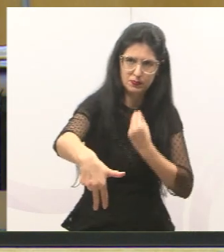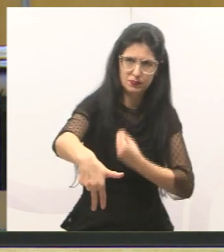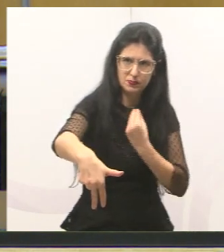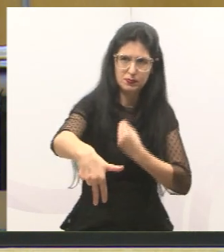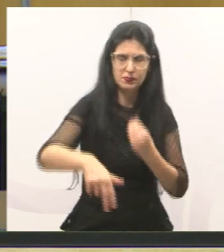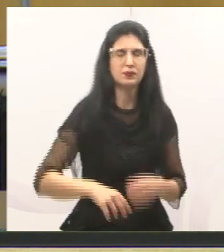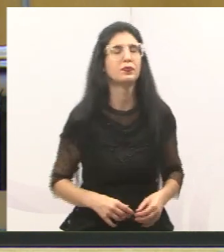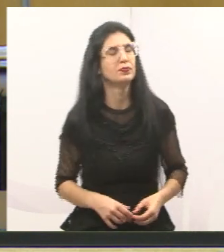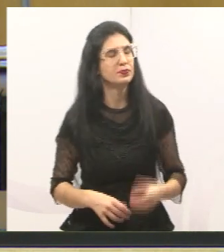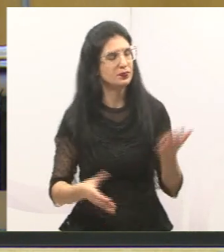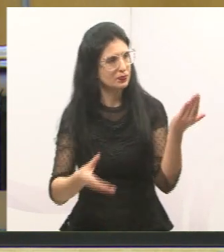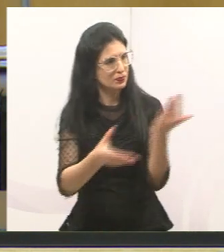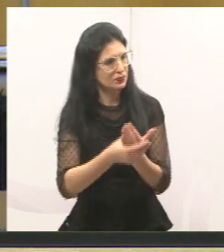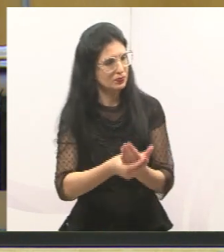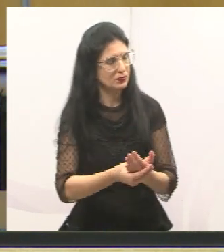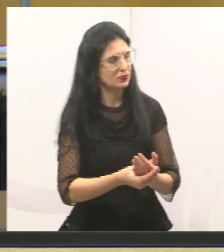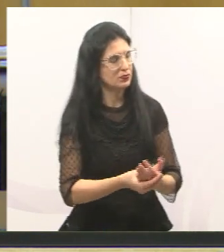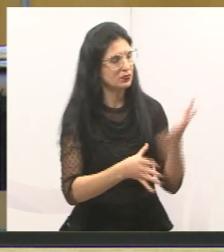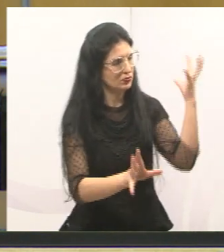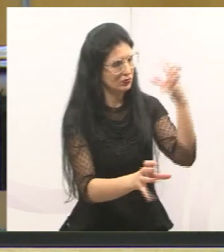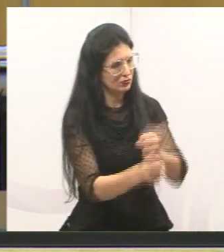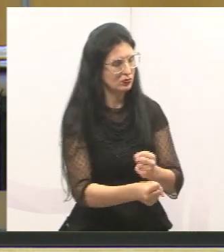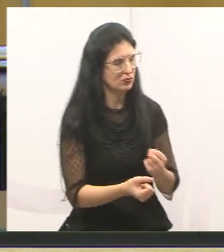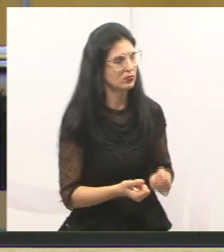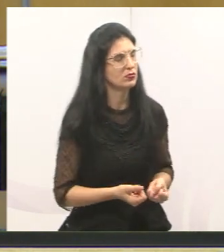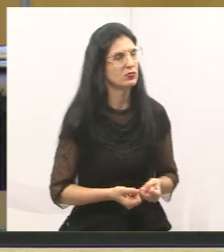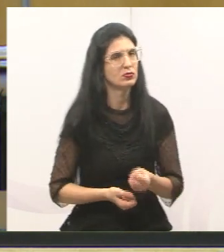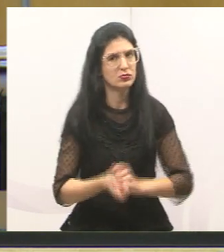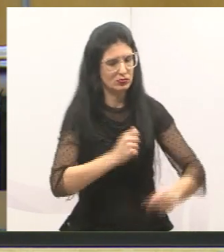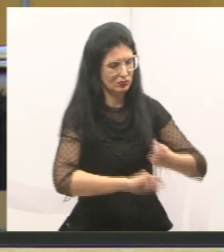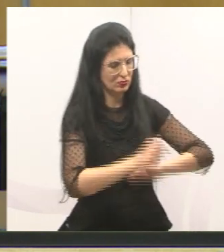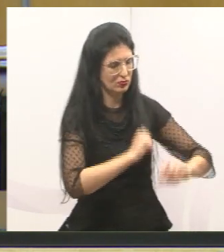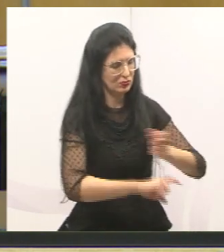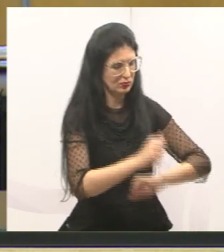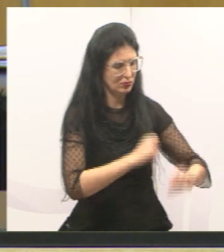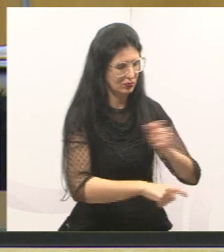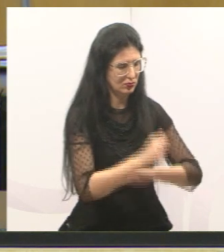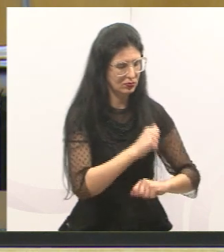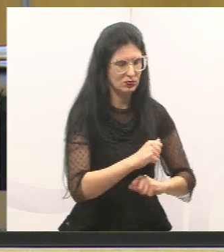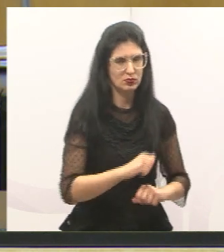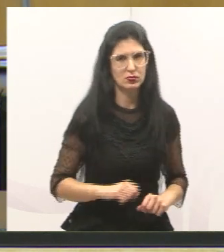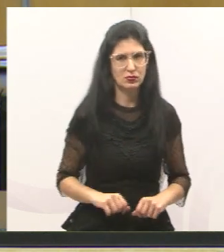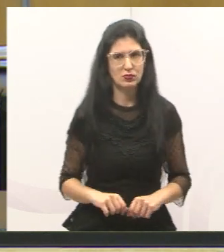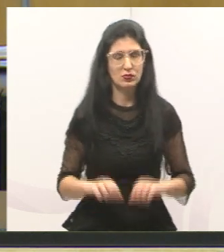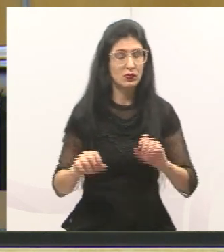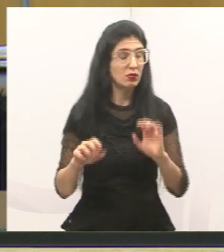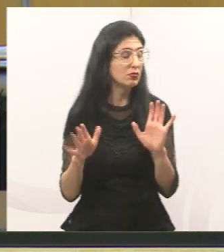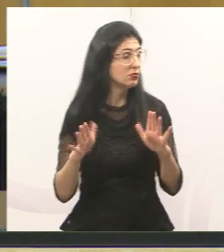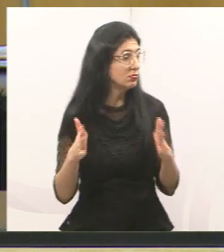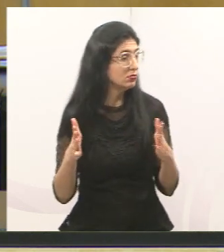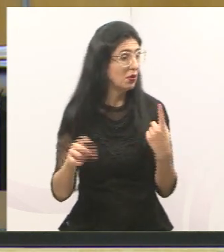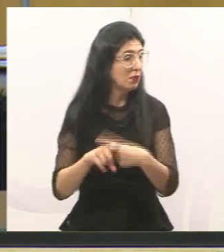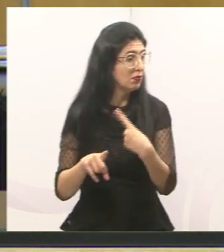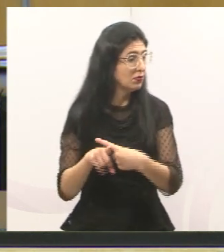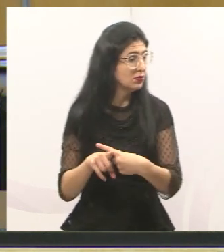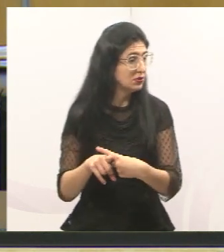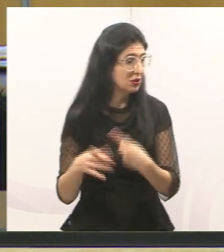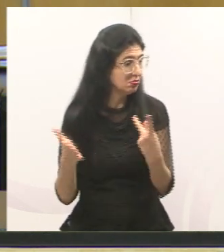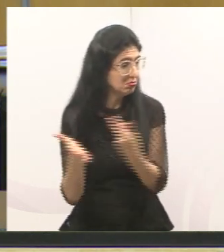nulidade ao presente processo de contas, uma vez que impõe grave cerceamento de defesa ao